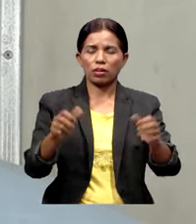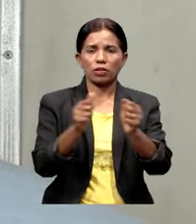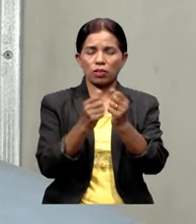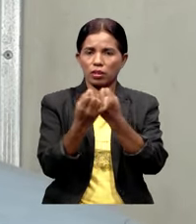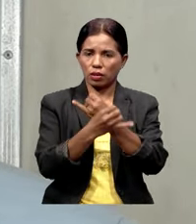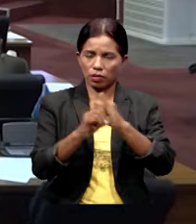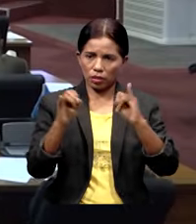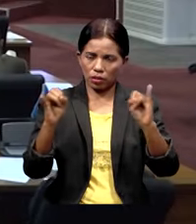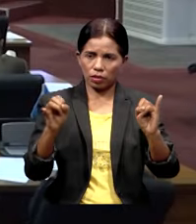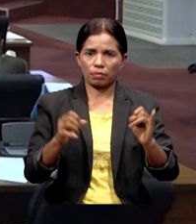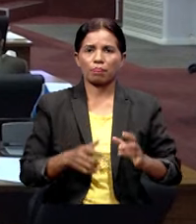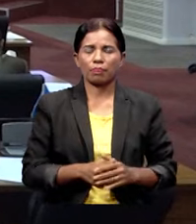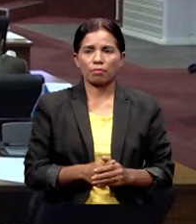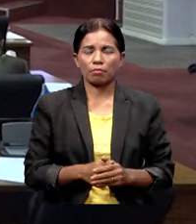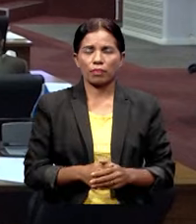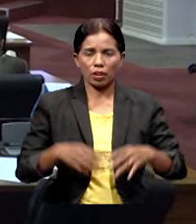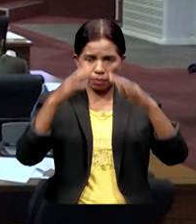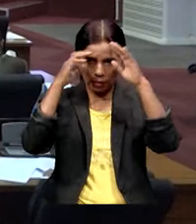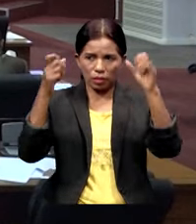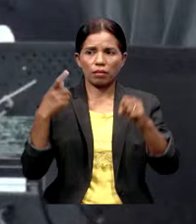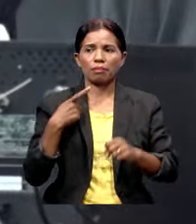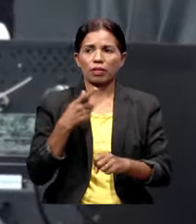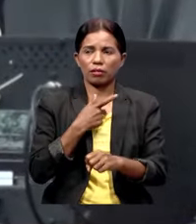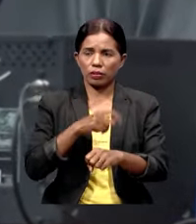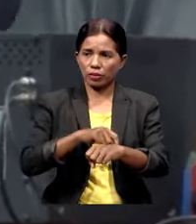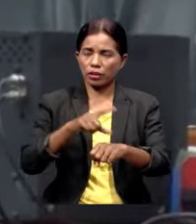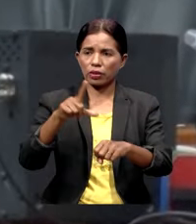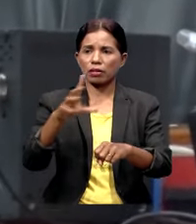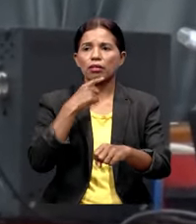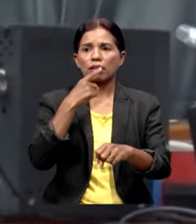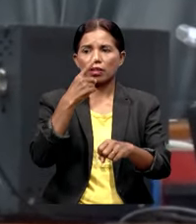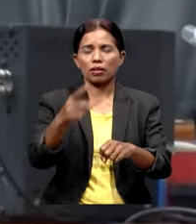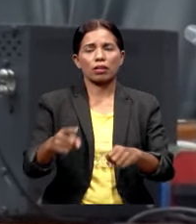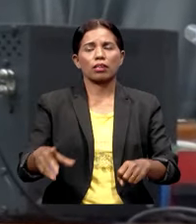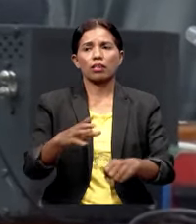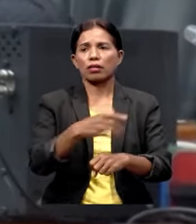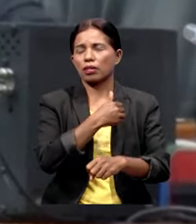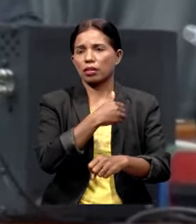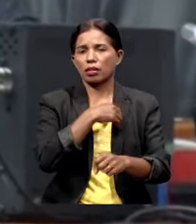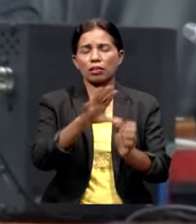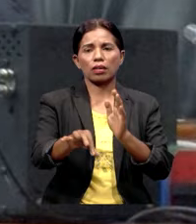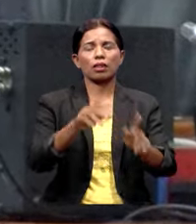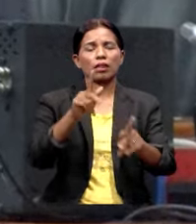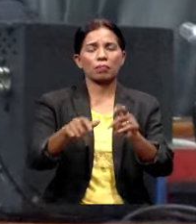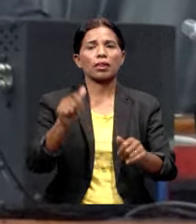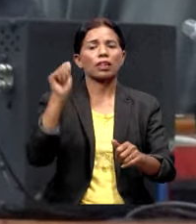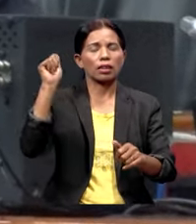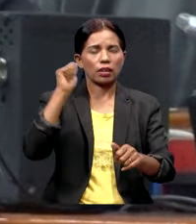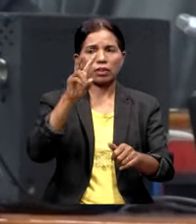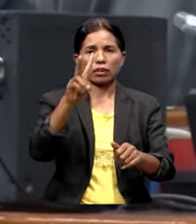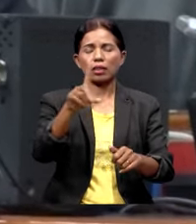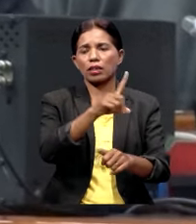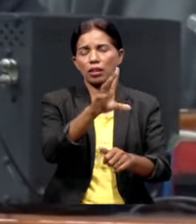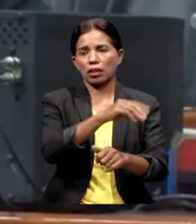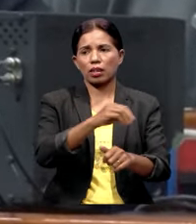independência ou imparcialidade. Antes de presidente do Parlamento Nacional, Fernanda Lai informa, plenária se dá o que escolha candidato ida, tamo bancada